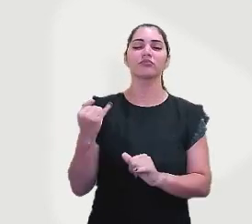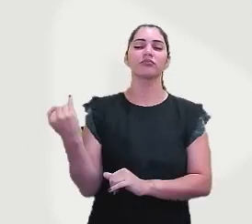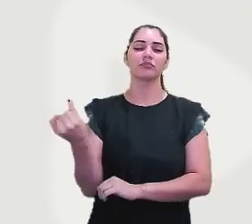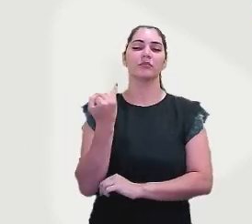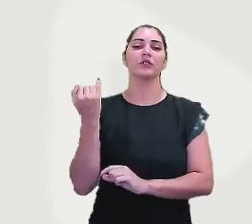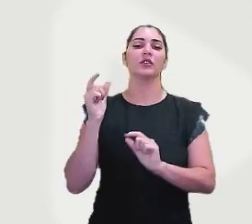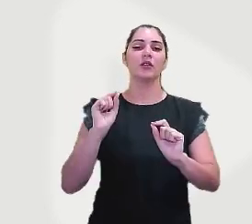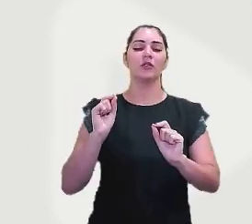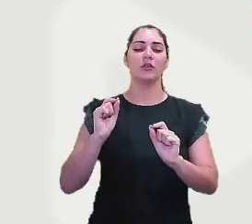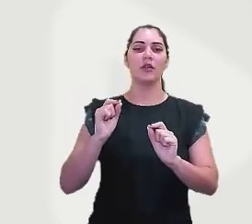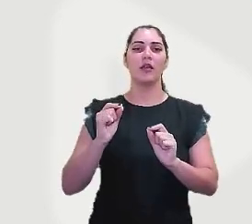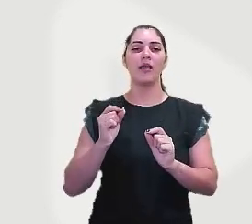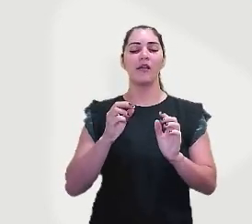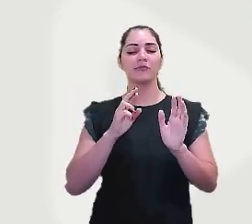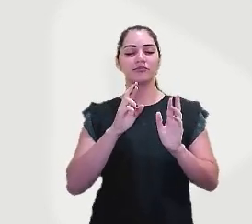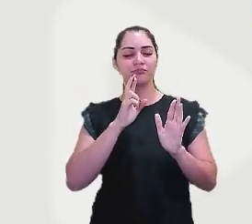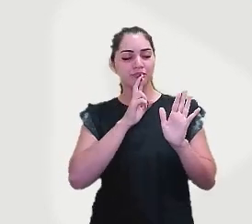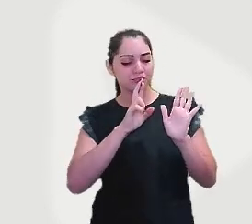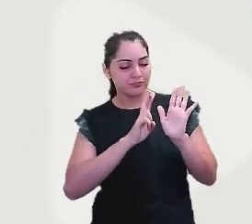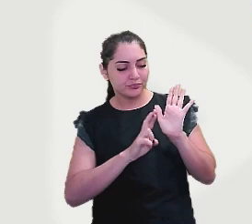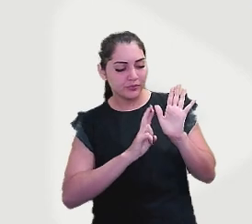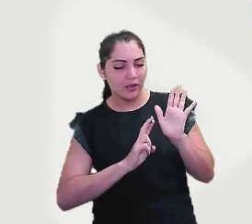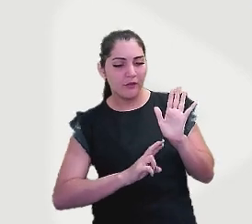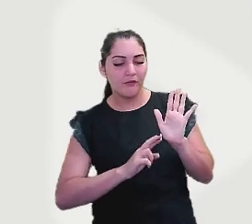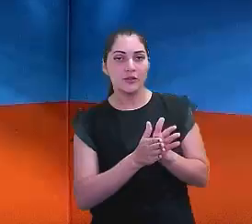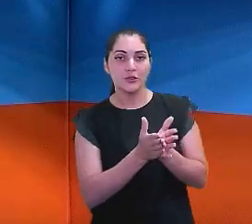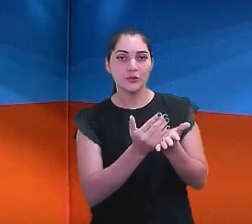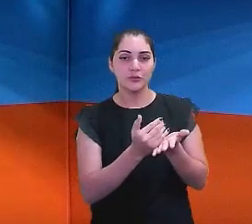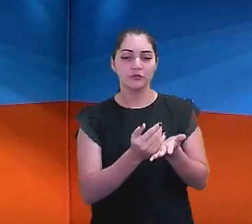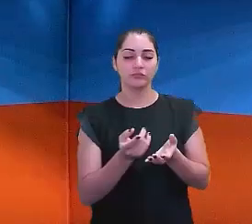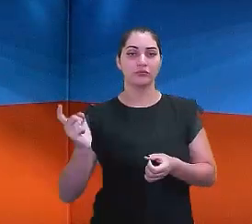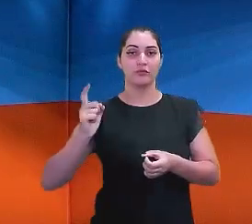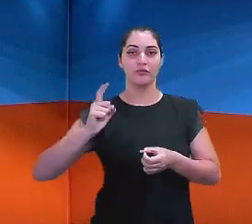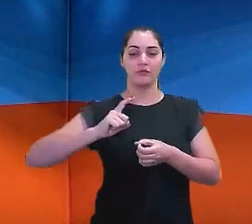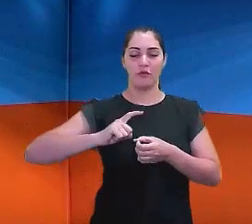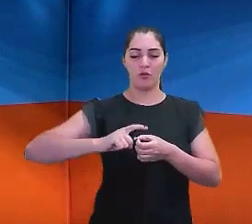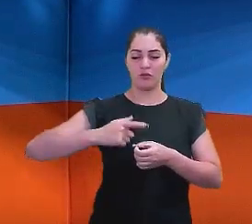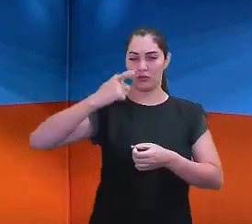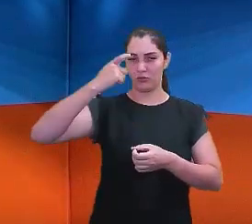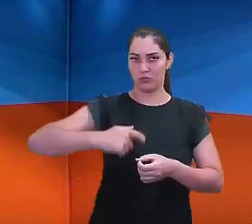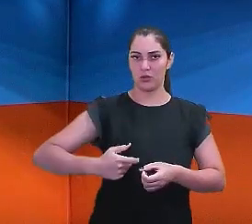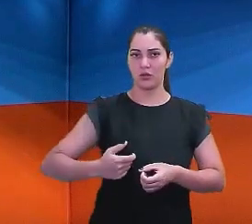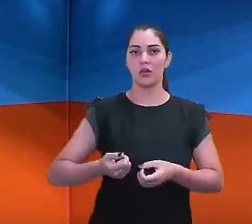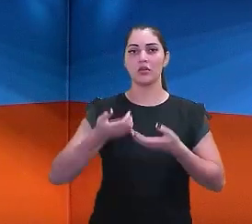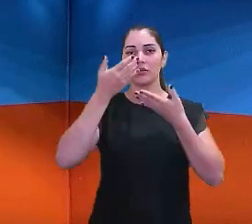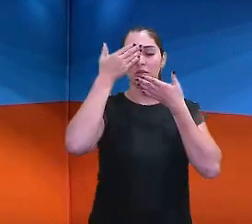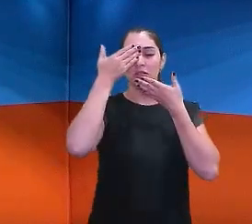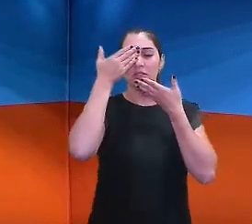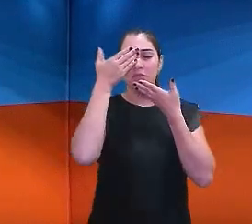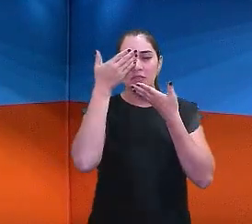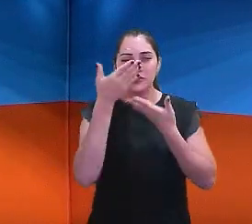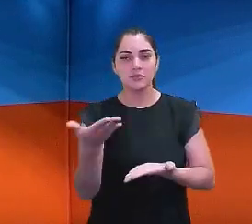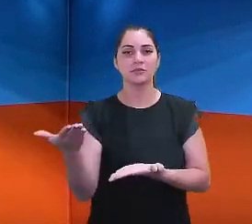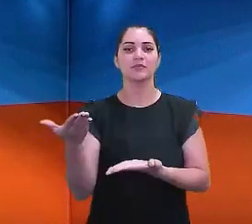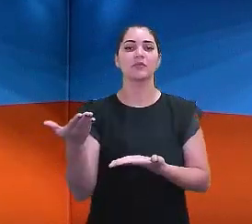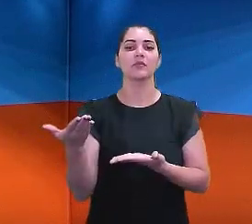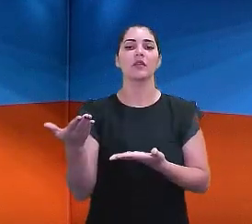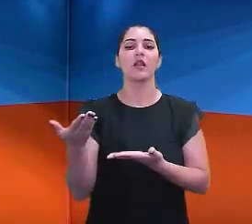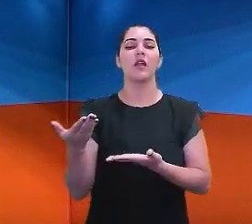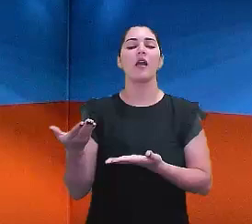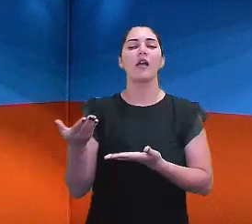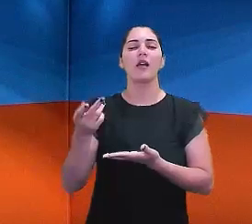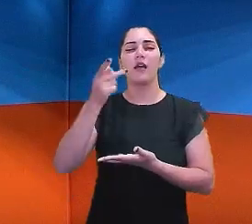importante, que são as nossas referências bibliográficas. Volta aqui comigo, por favor, produção. Eu já gostaria de agradecer aqui muito a